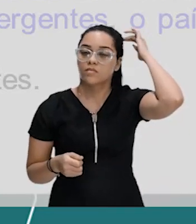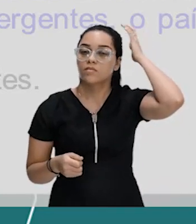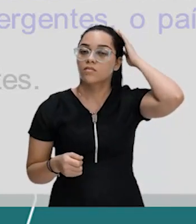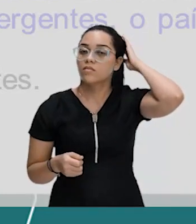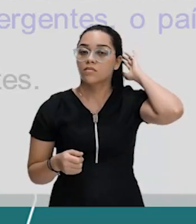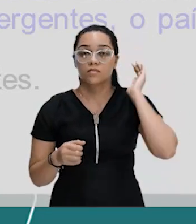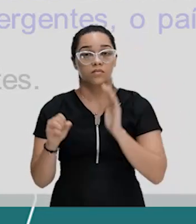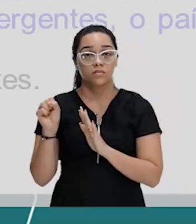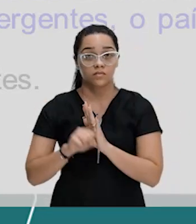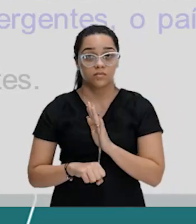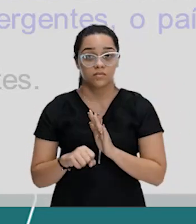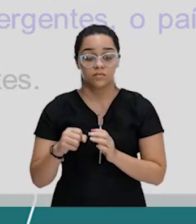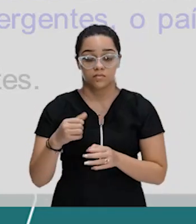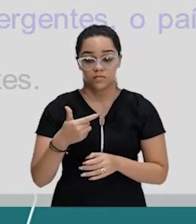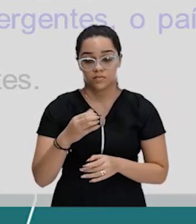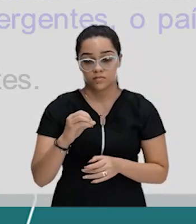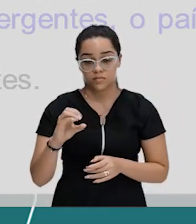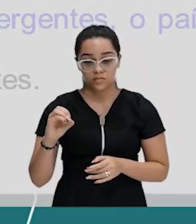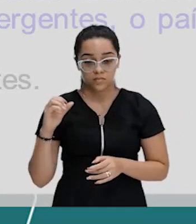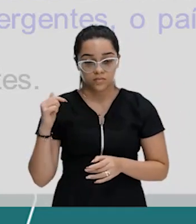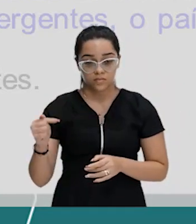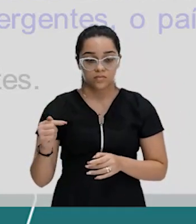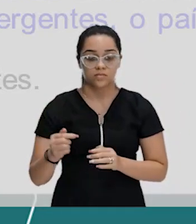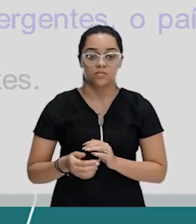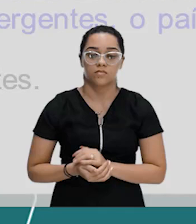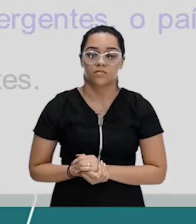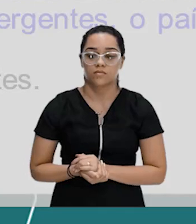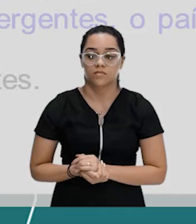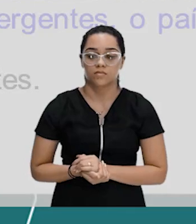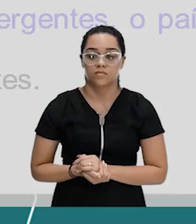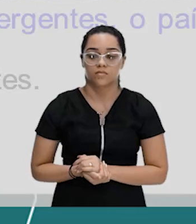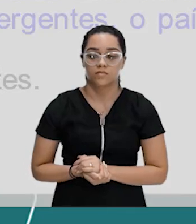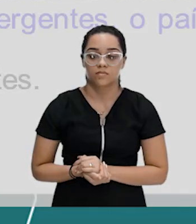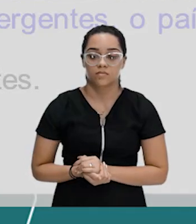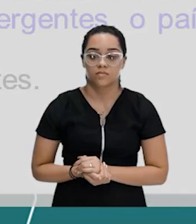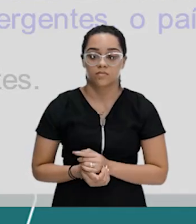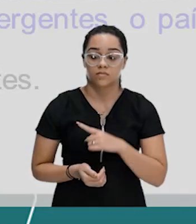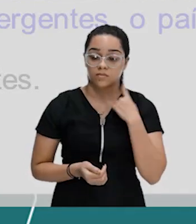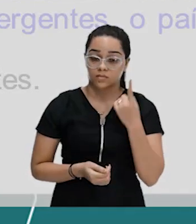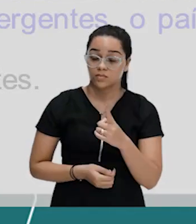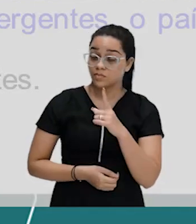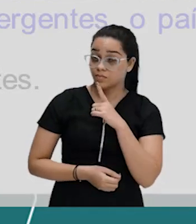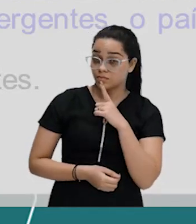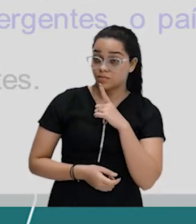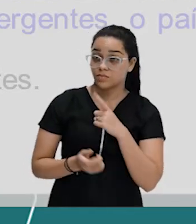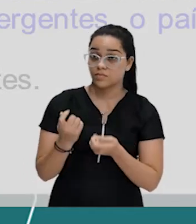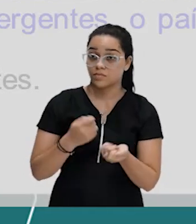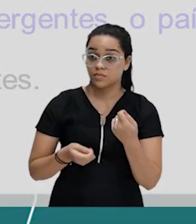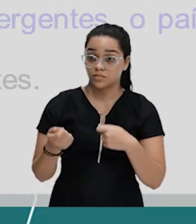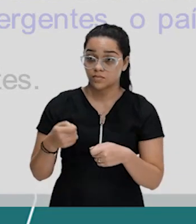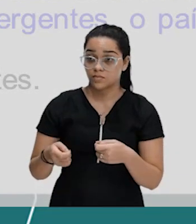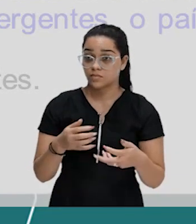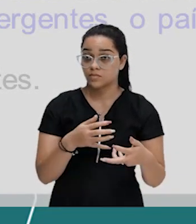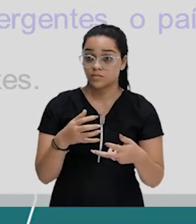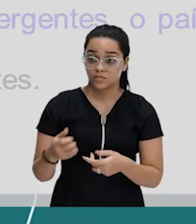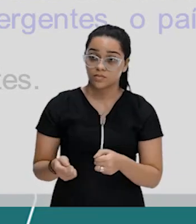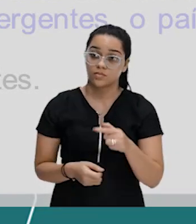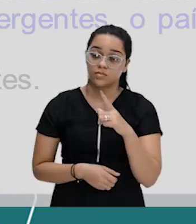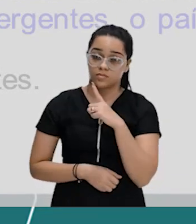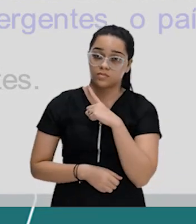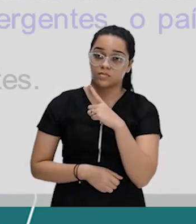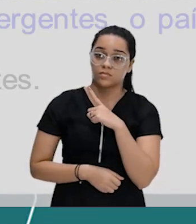2007. Até o final de 2007, nós temos uma economia mundial